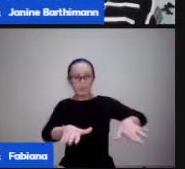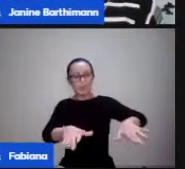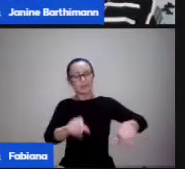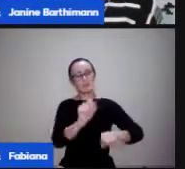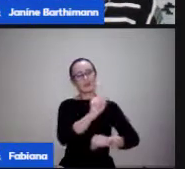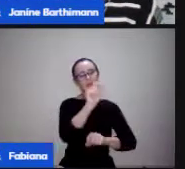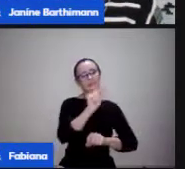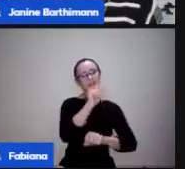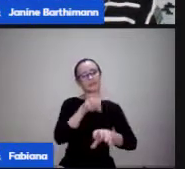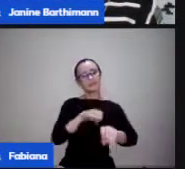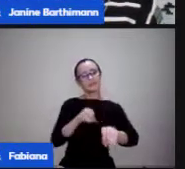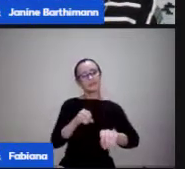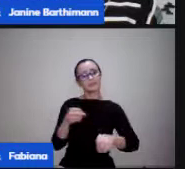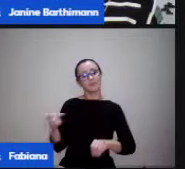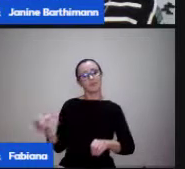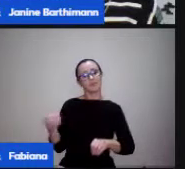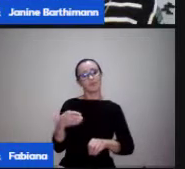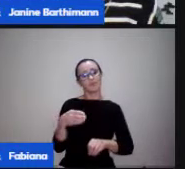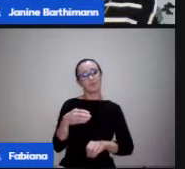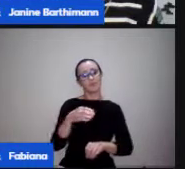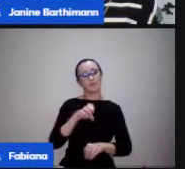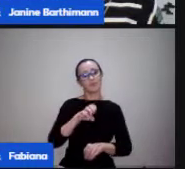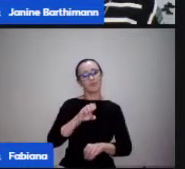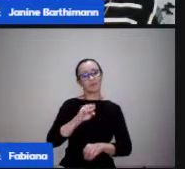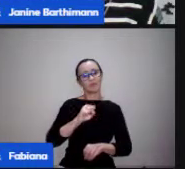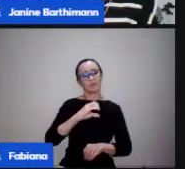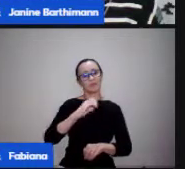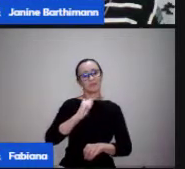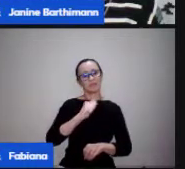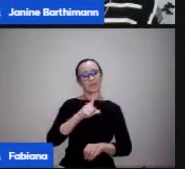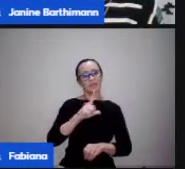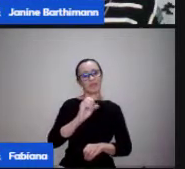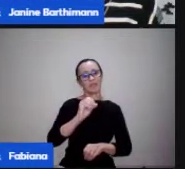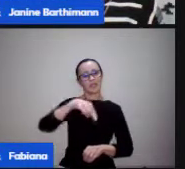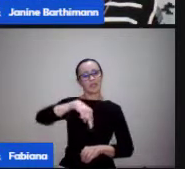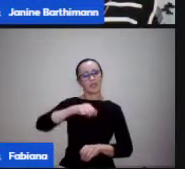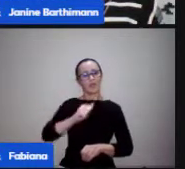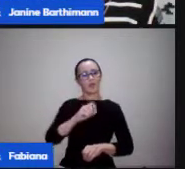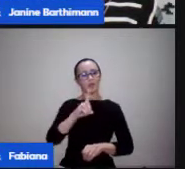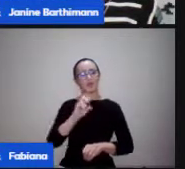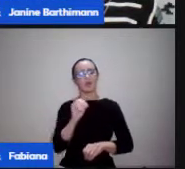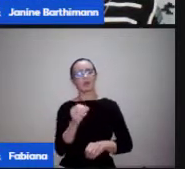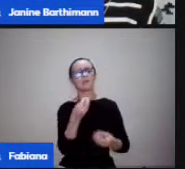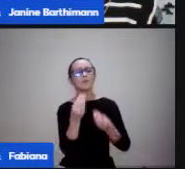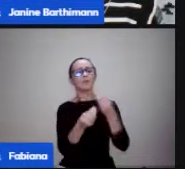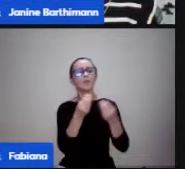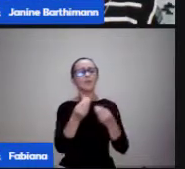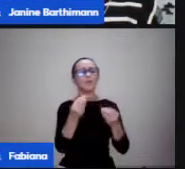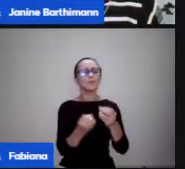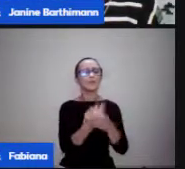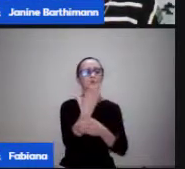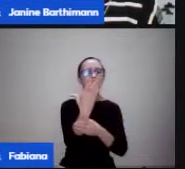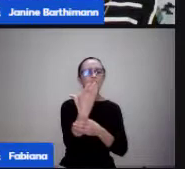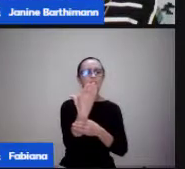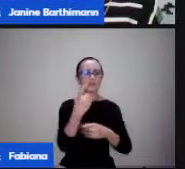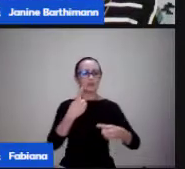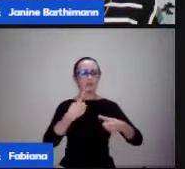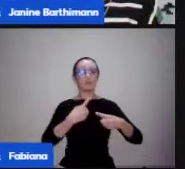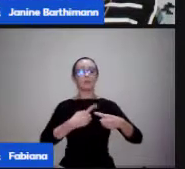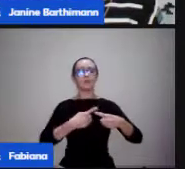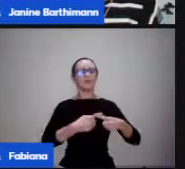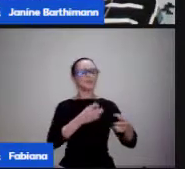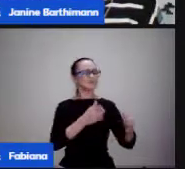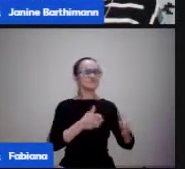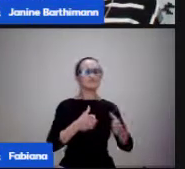O chamado escalonado. E da onde veio tudo isso, né? Por que escalonado?